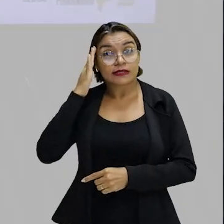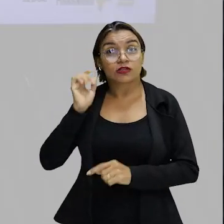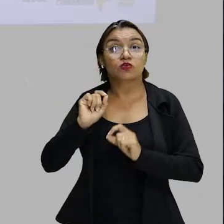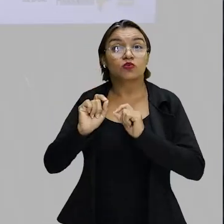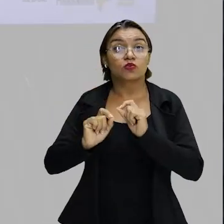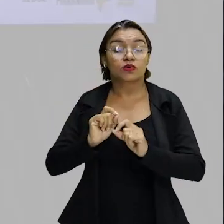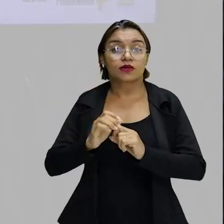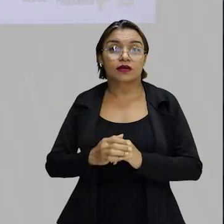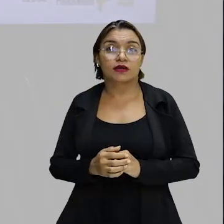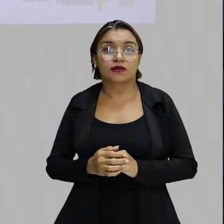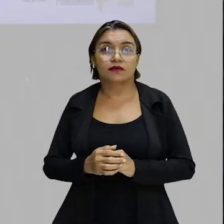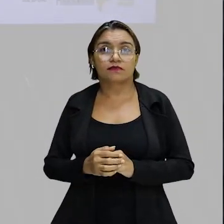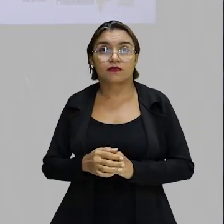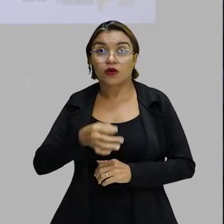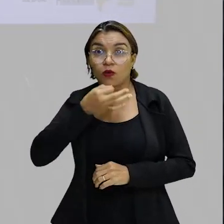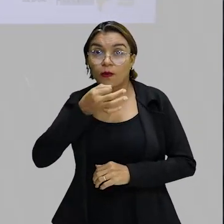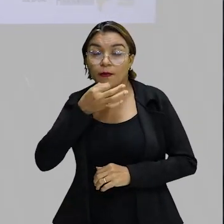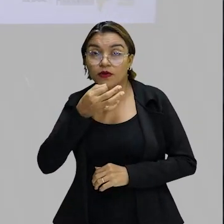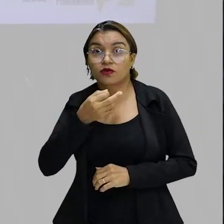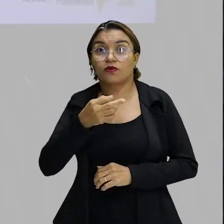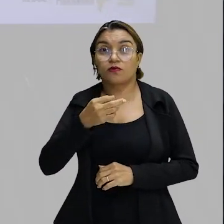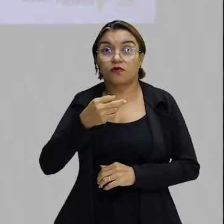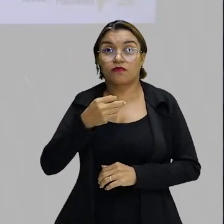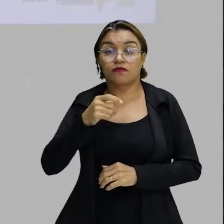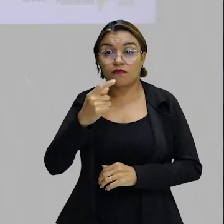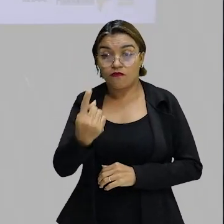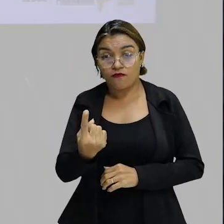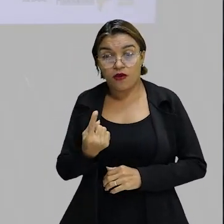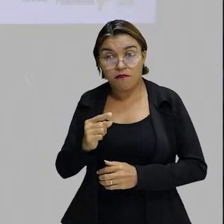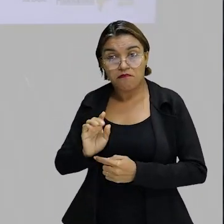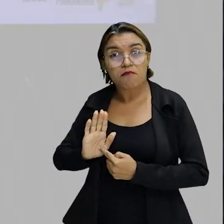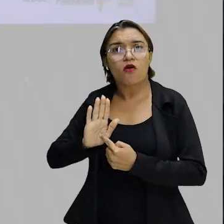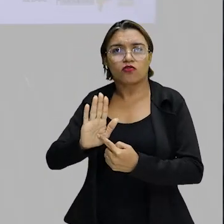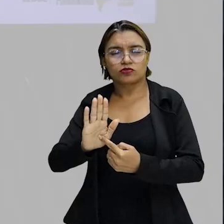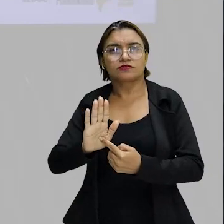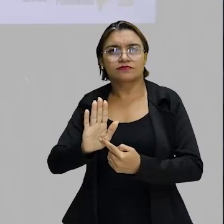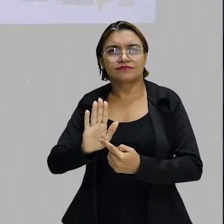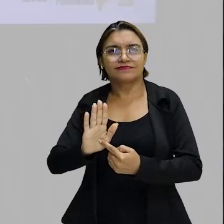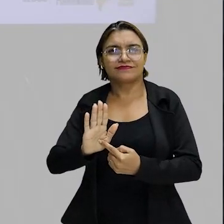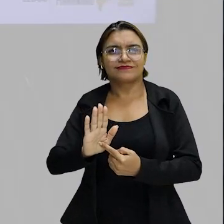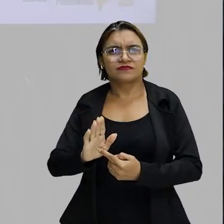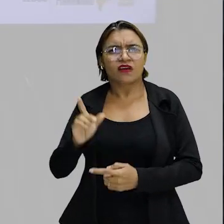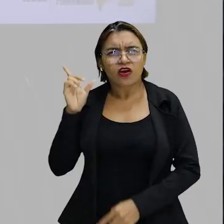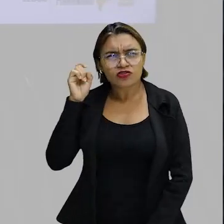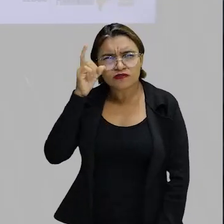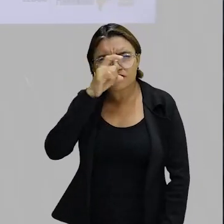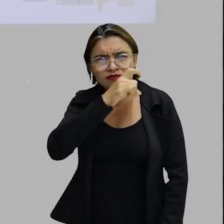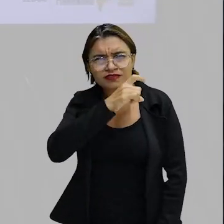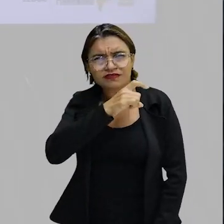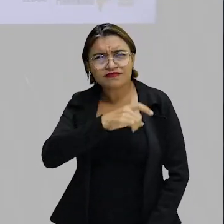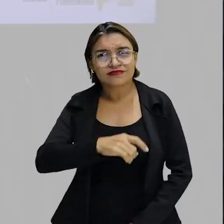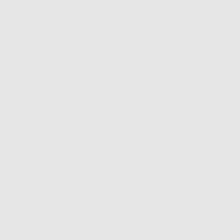formando a sua opinião acerca desse assunto e, claro, se posicionando. E eu fico por aqui, hein? Compliquei?